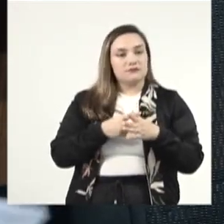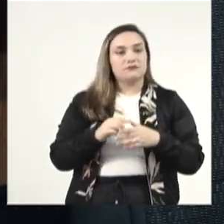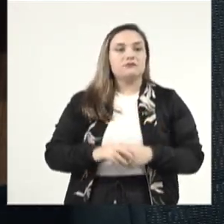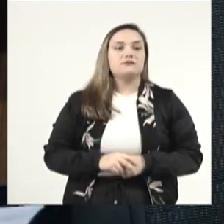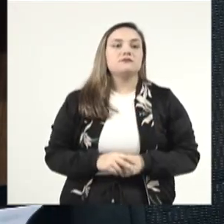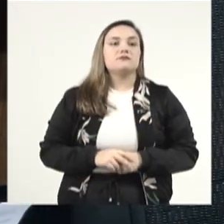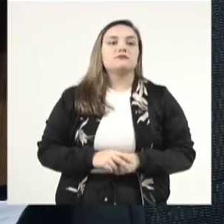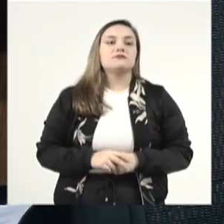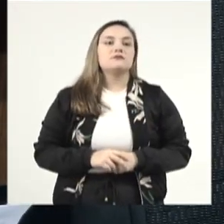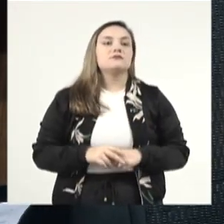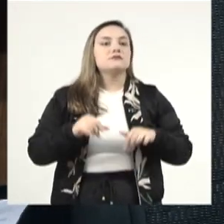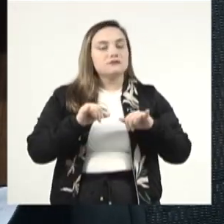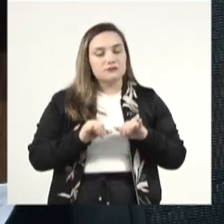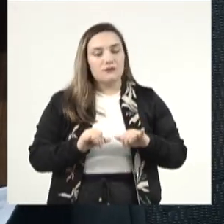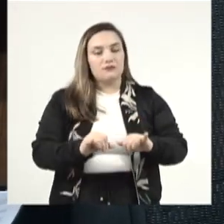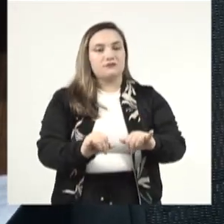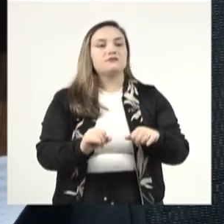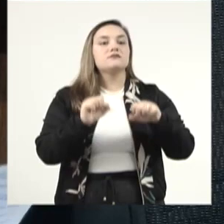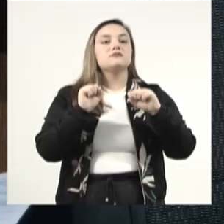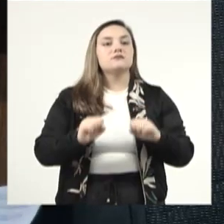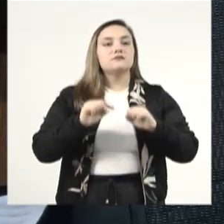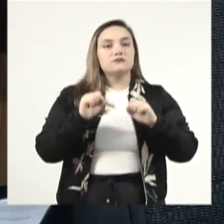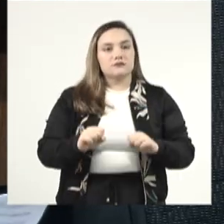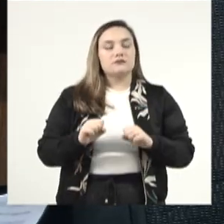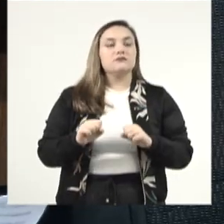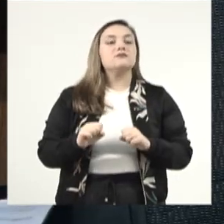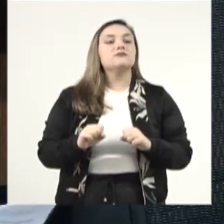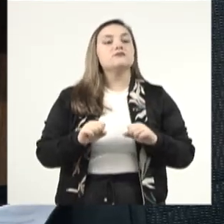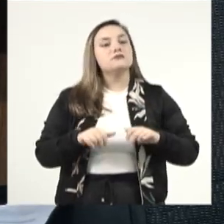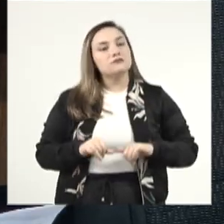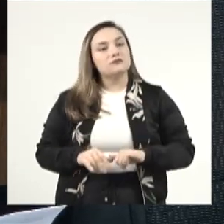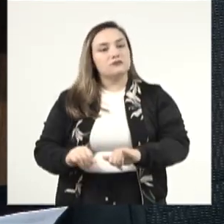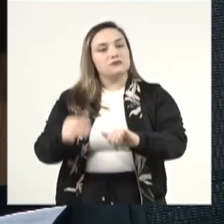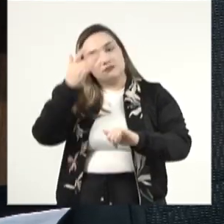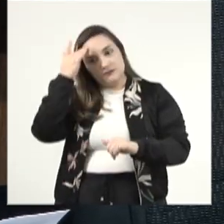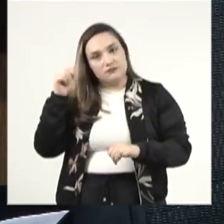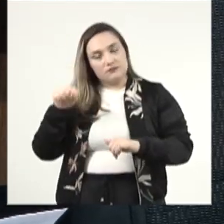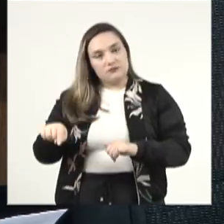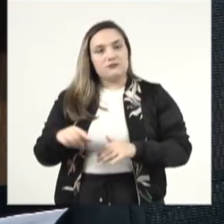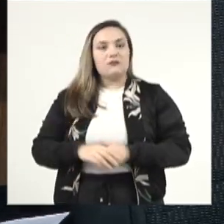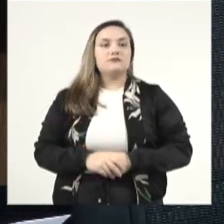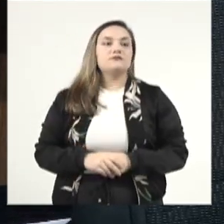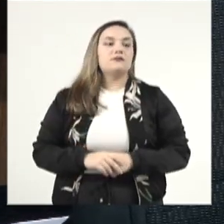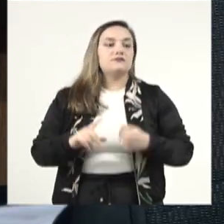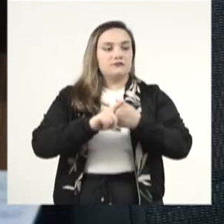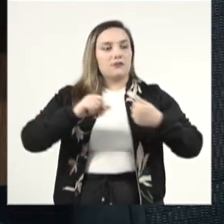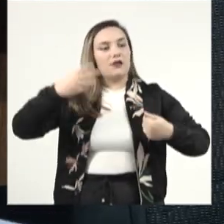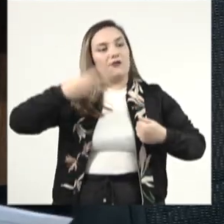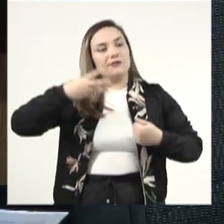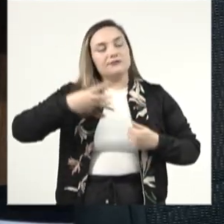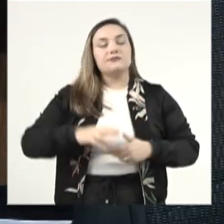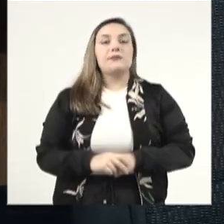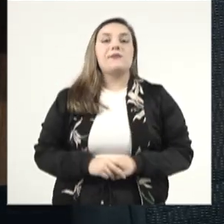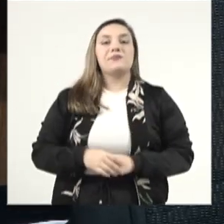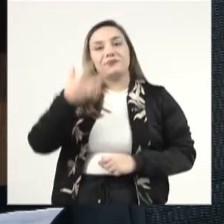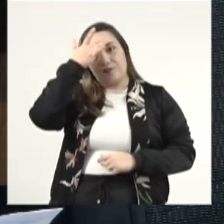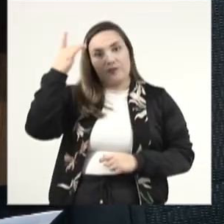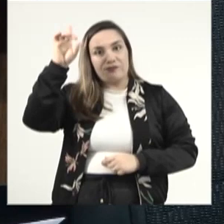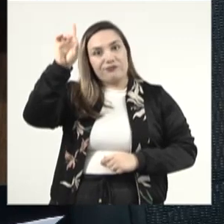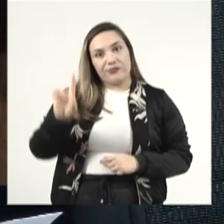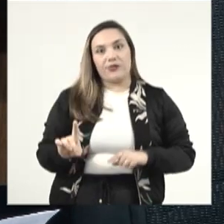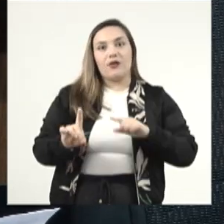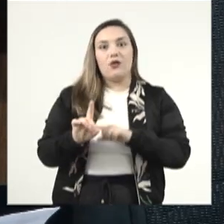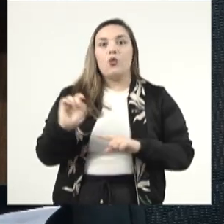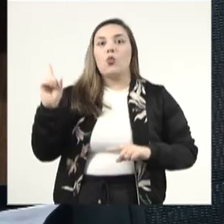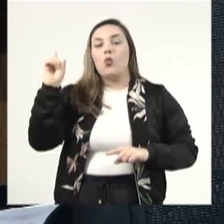as mercadorias e colocá-las à disposição para condução por parte da pessoa auxiliada. Artigo 3º. As pessoas com deficiência